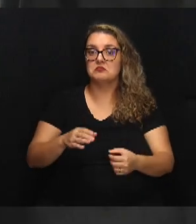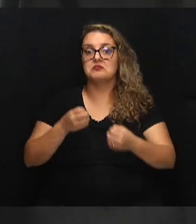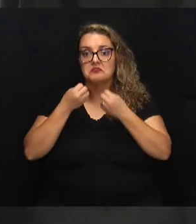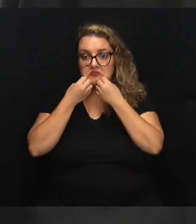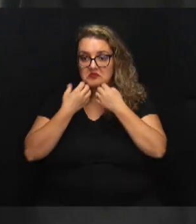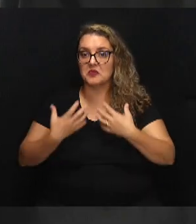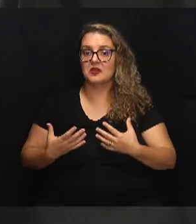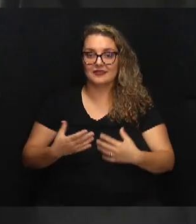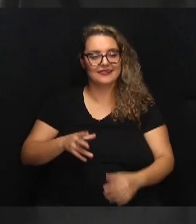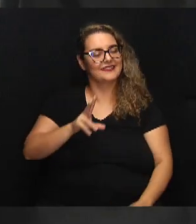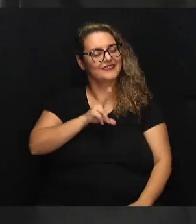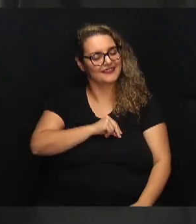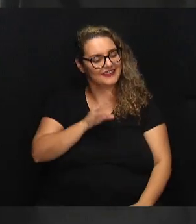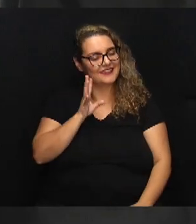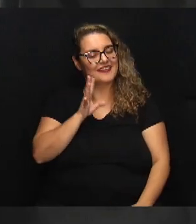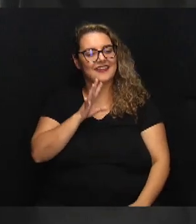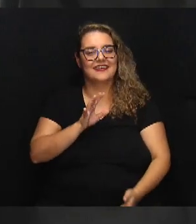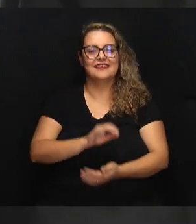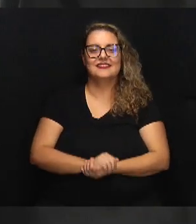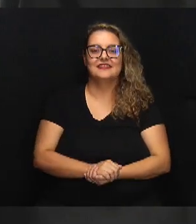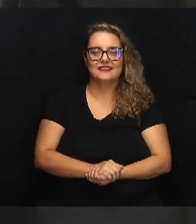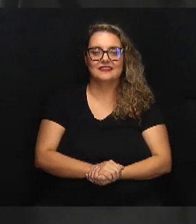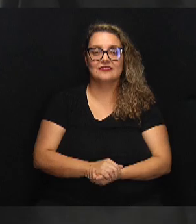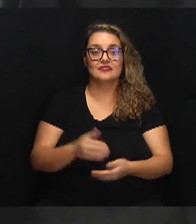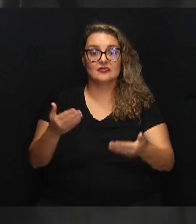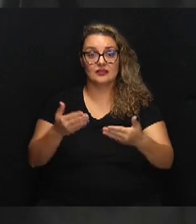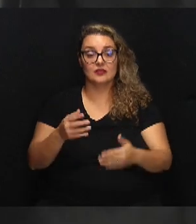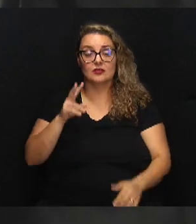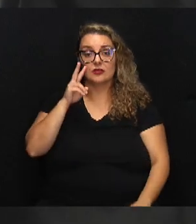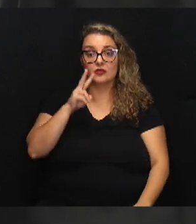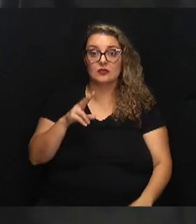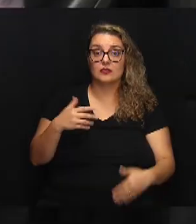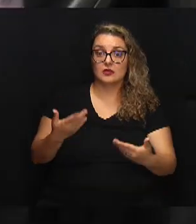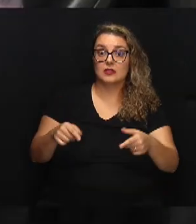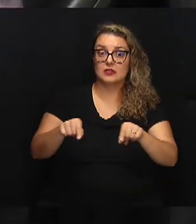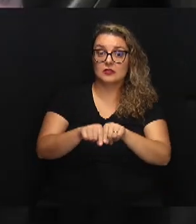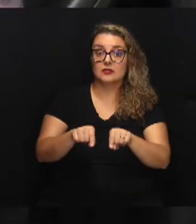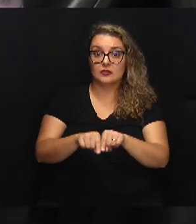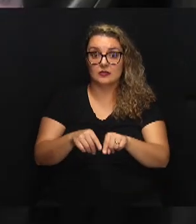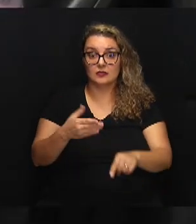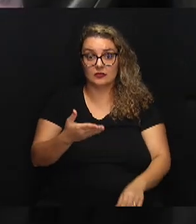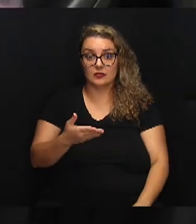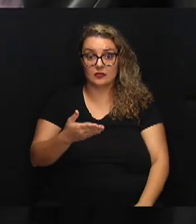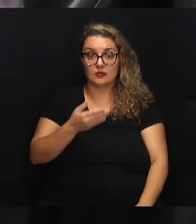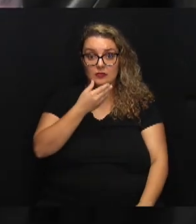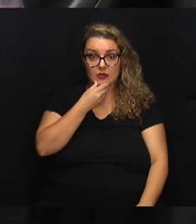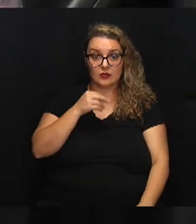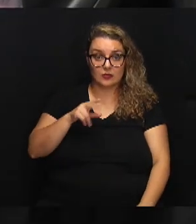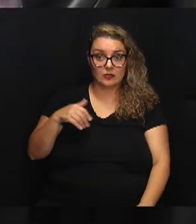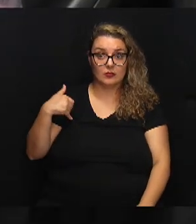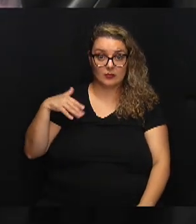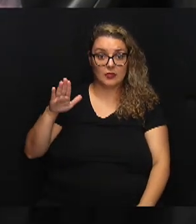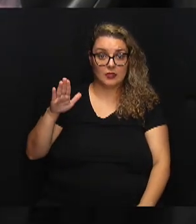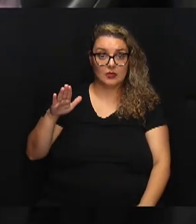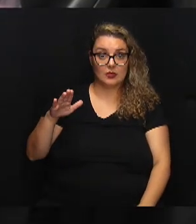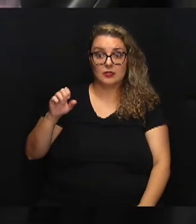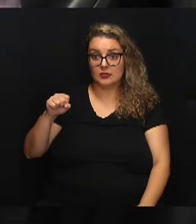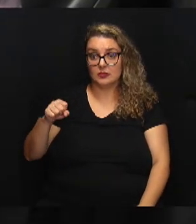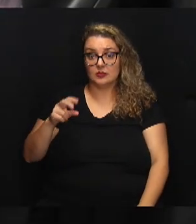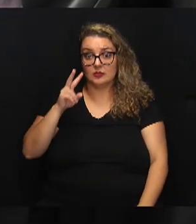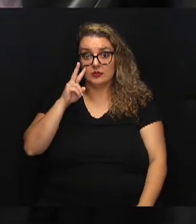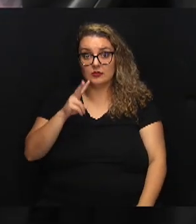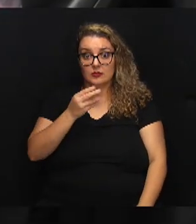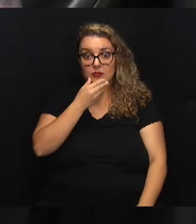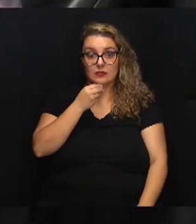né? Bonitinho. E agora a gente vai ver, inclusive, você é o irmão mais velho, é isso? Eu sou. Vamos ver o que o irmão